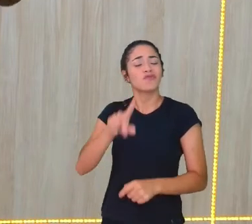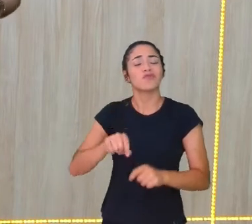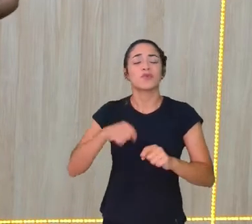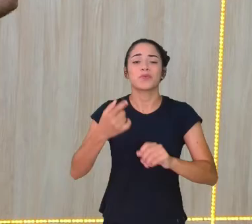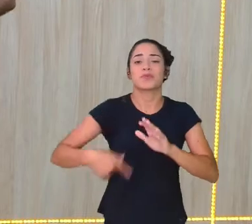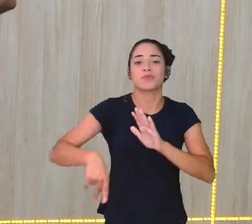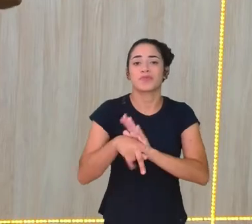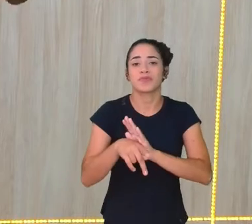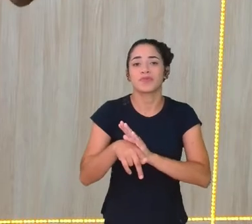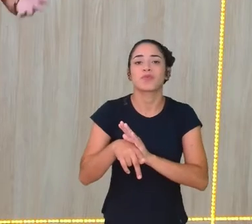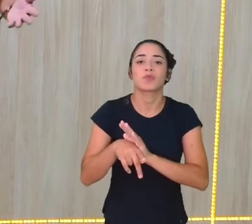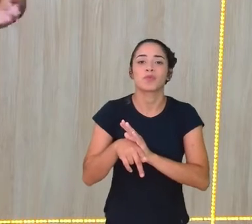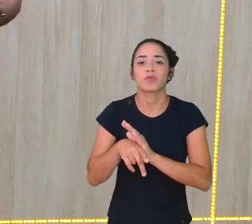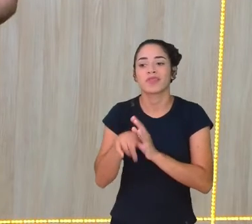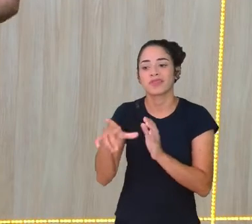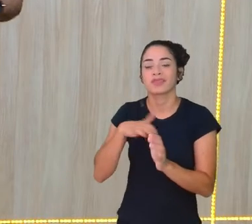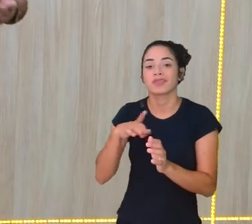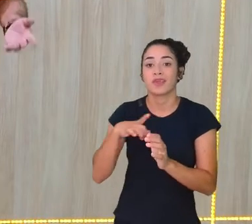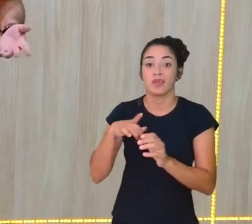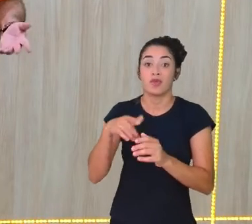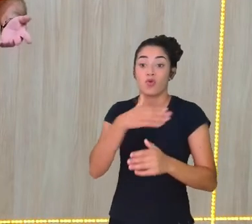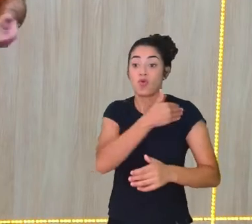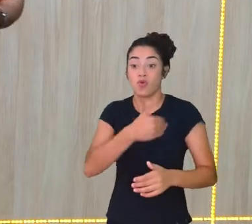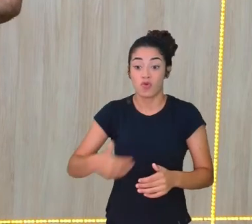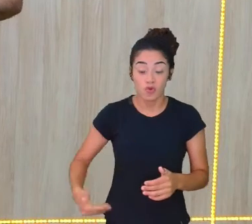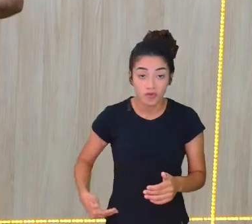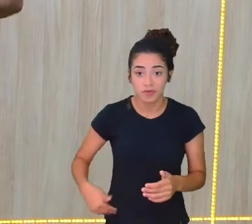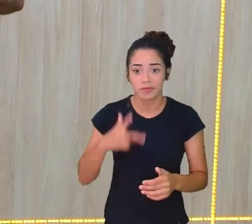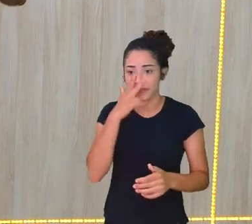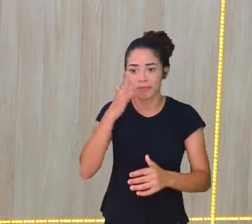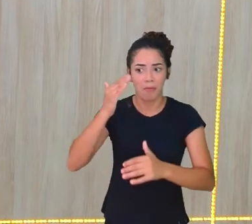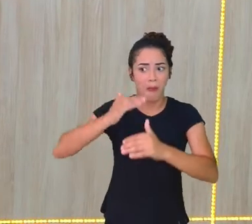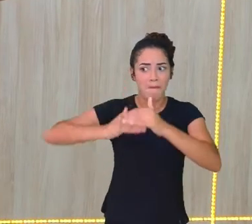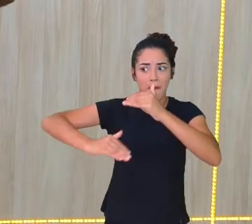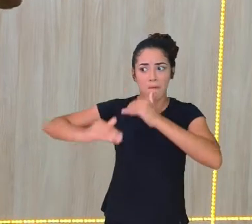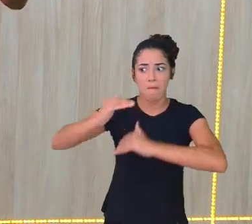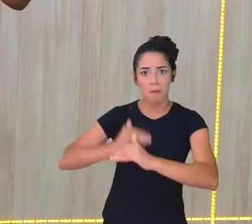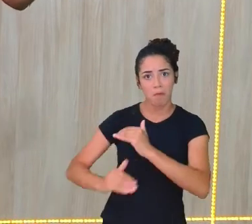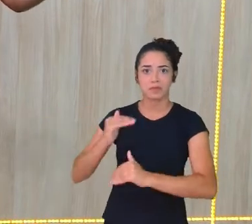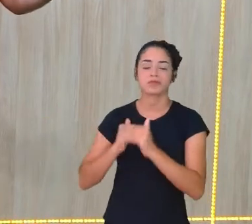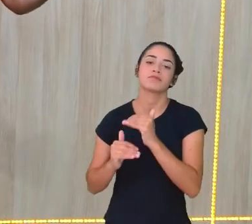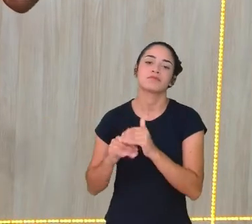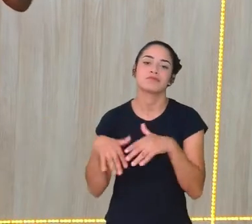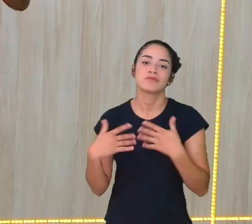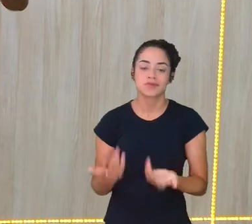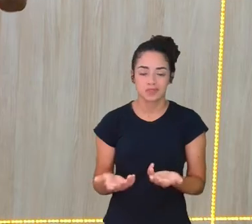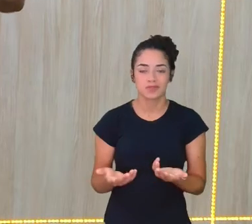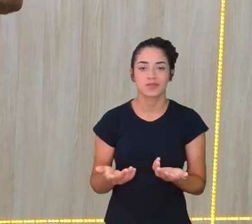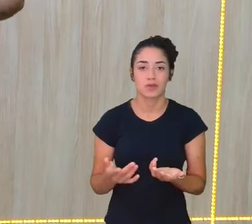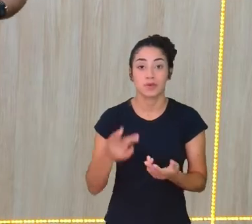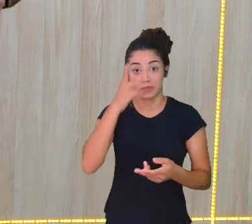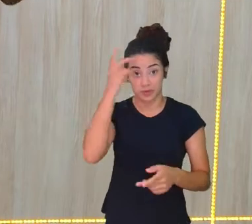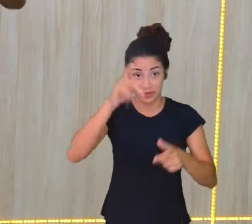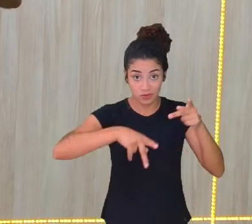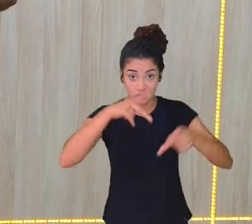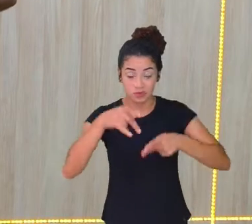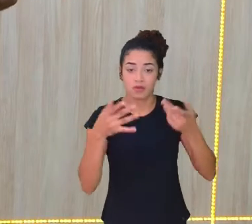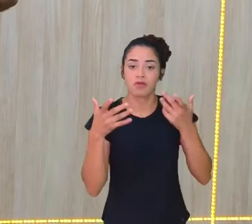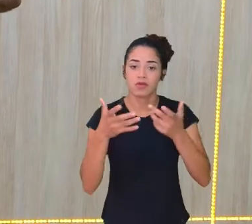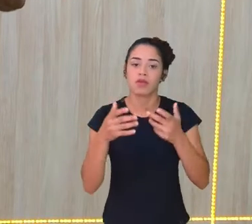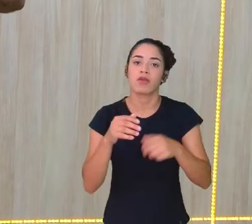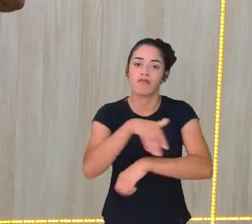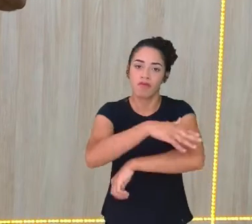o governo desandou para uma ditadura, né? Então, nesse sentido, professora, o pessoal está indo para a